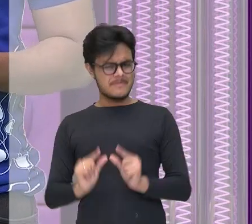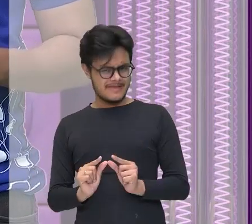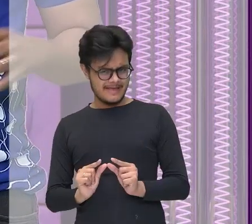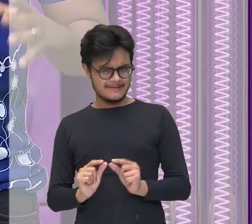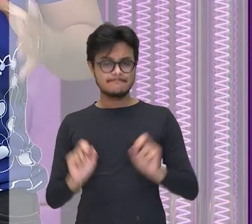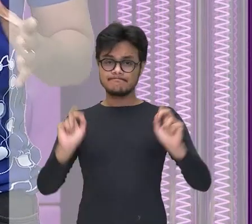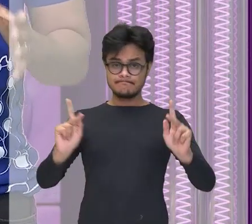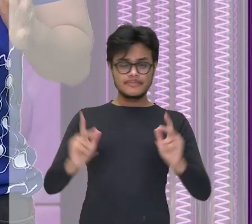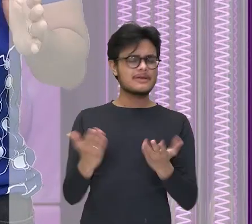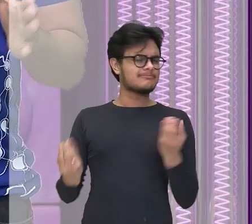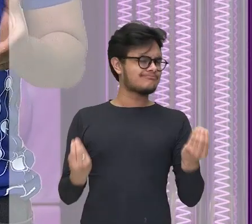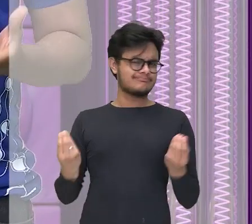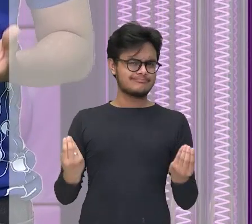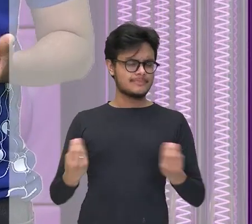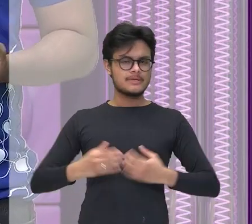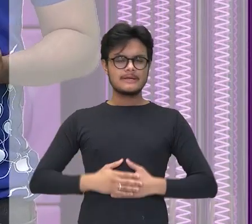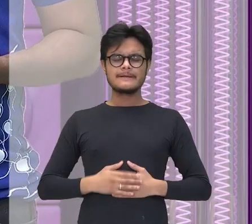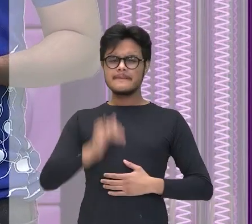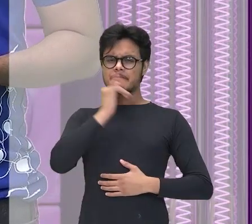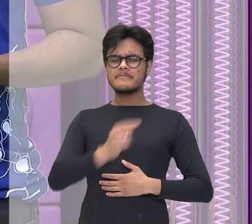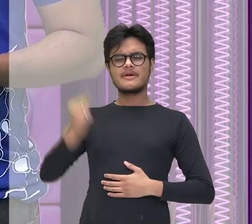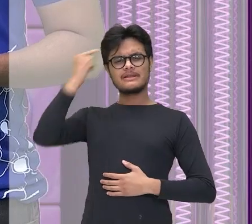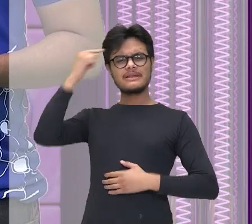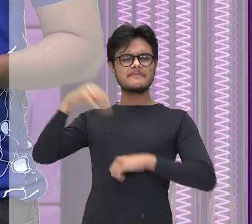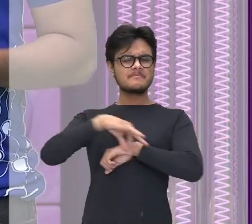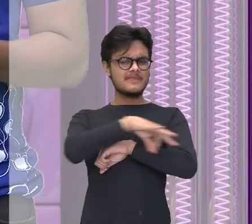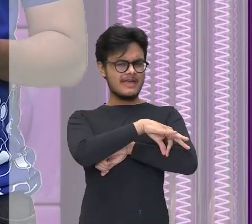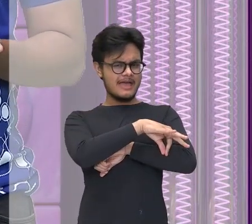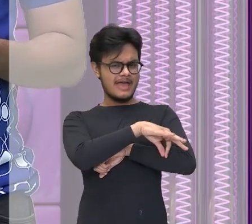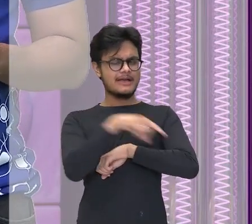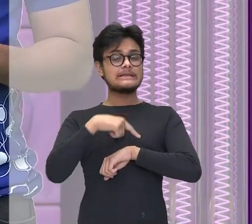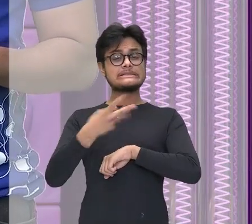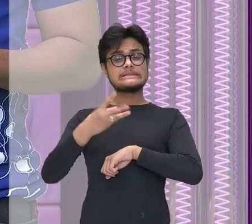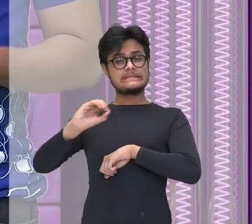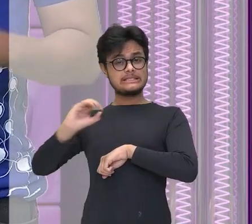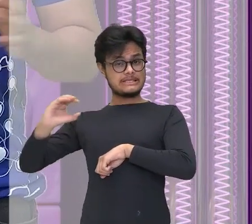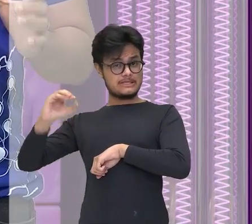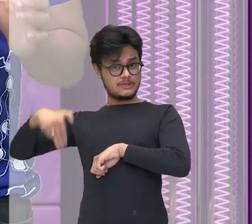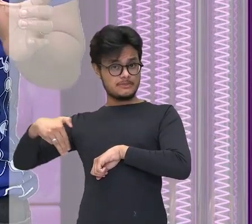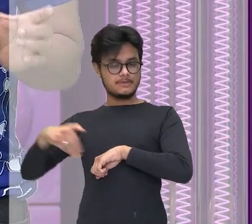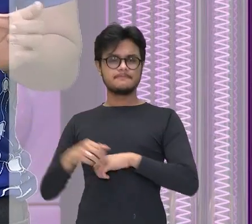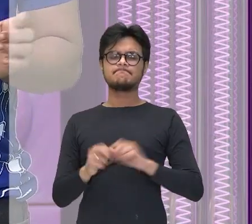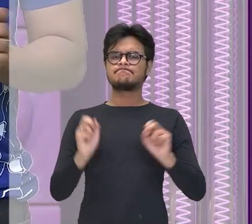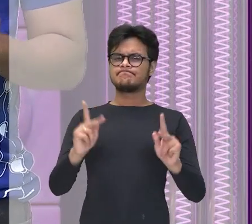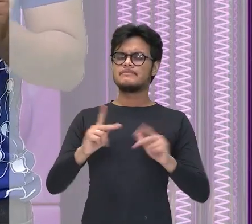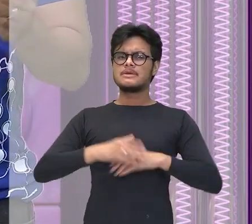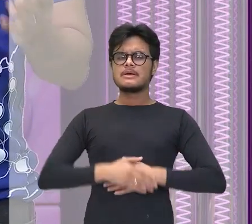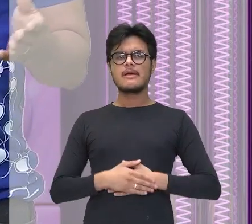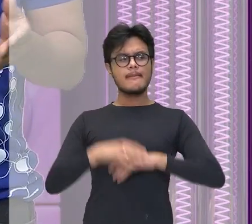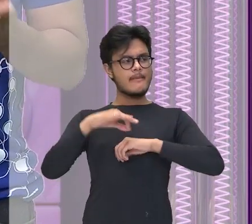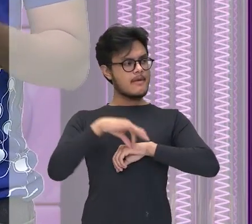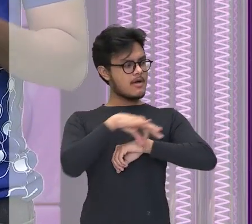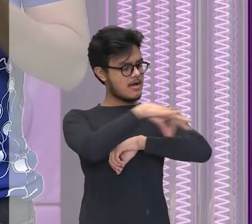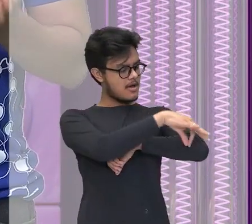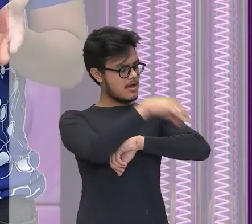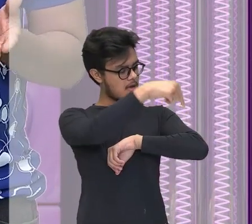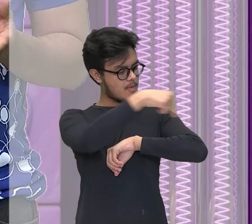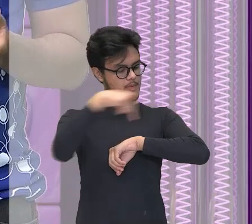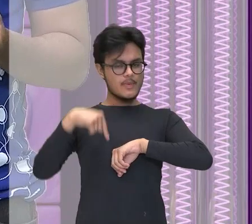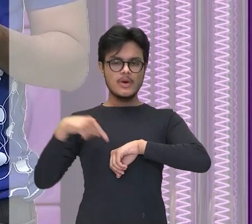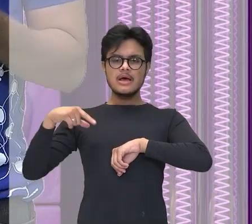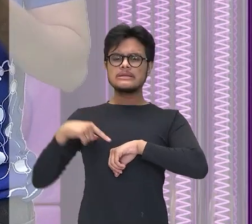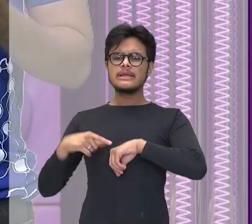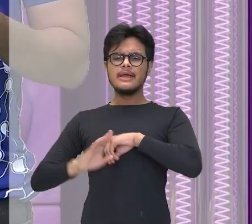Tudo bem? Então, imagina que nós temos uma régua de 30 centímetros. E essa régua, nós temos